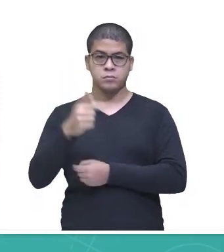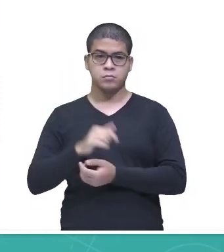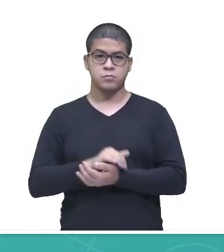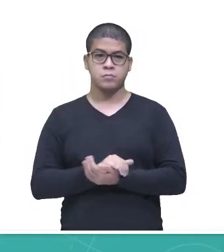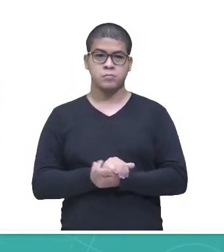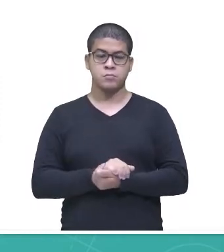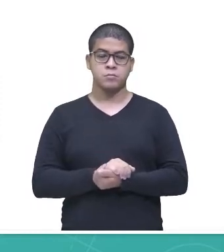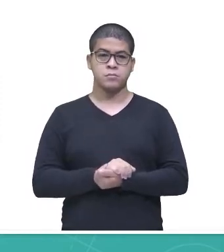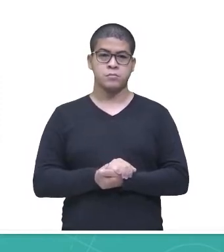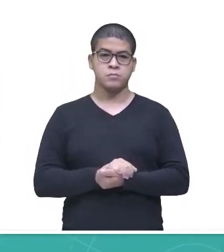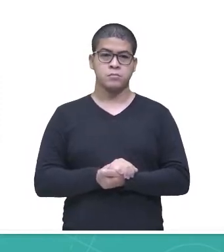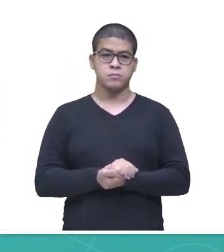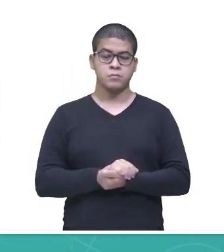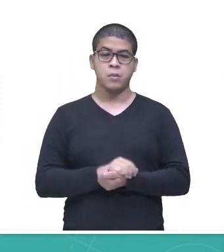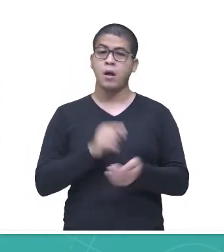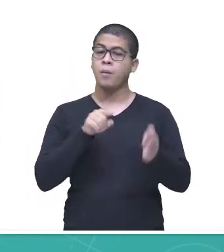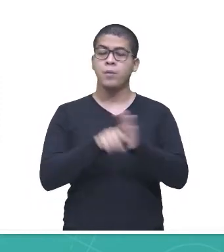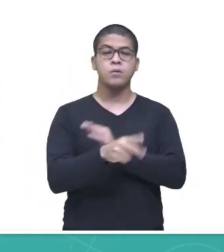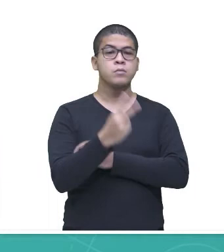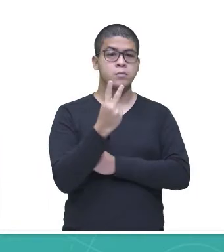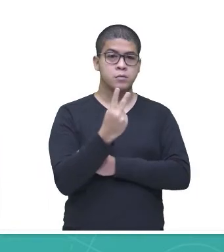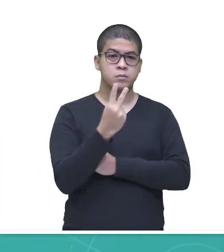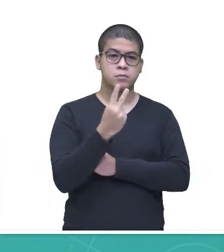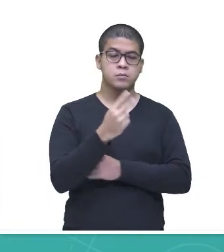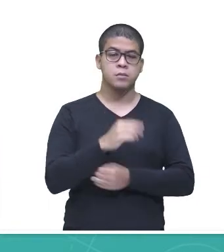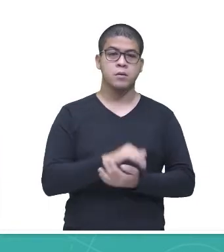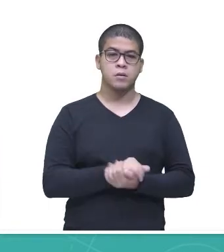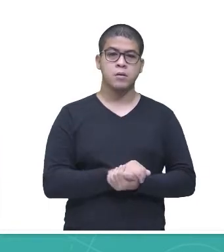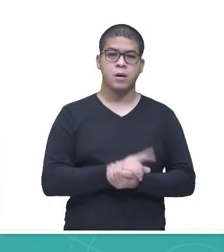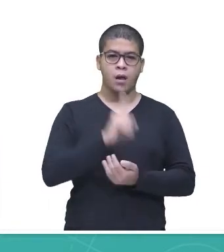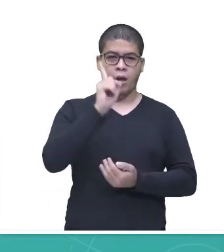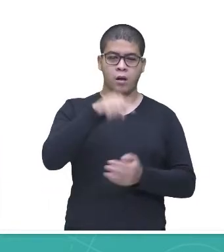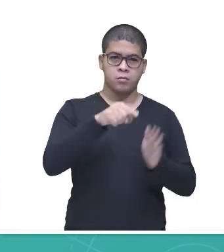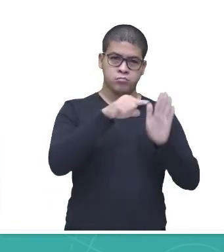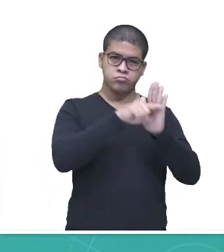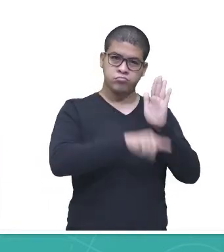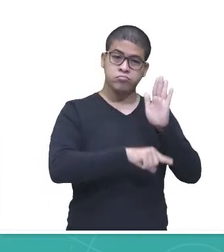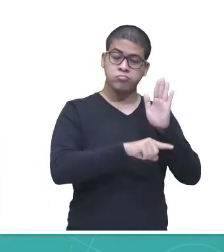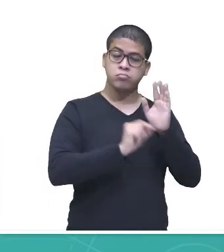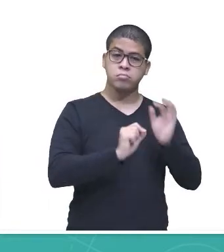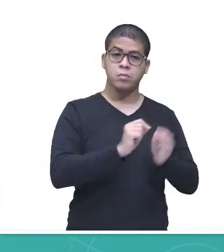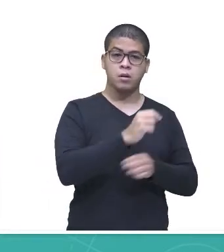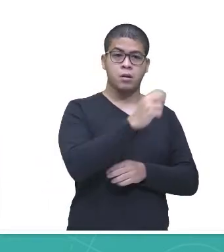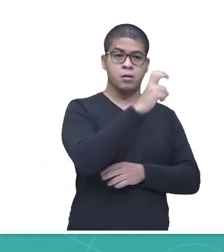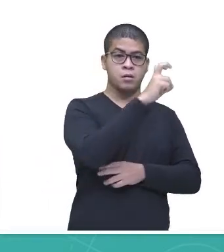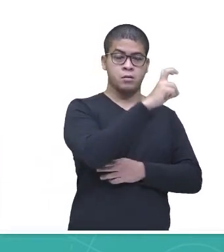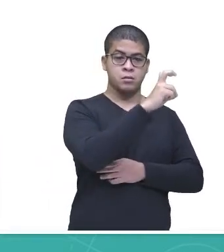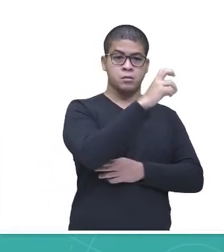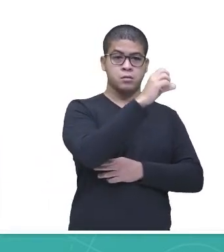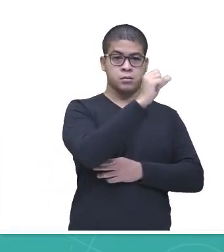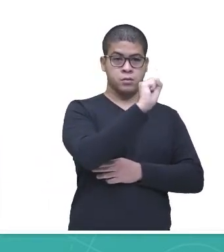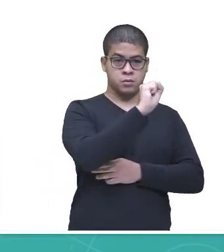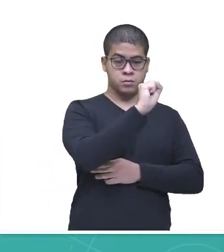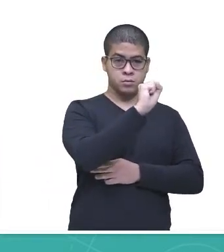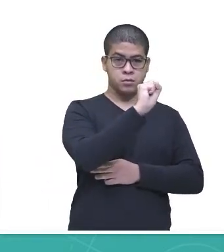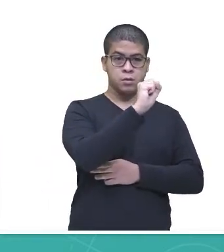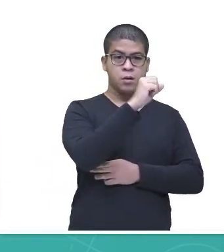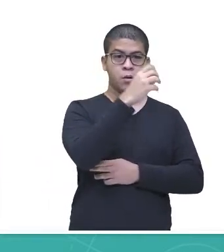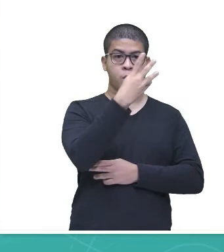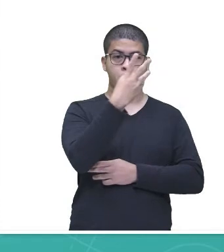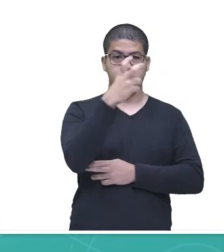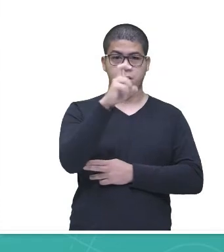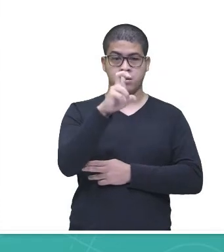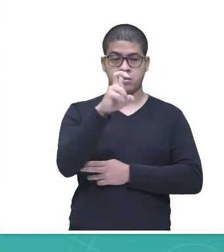segundos. Questão número 2. Realize a seguinte operação. Temos aí 58